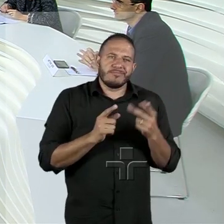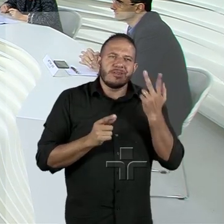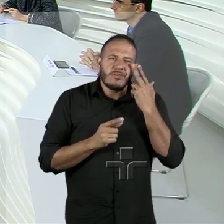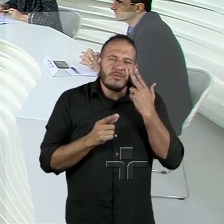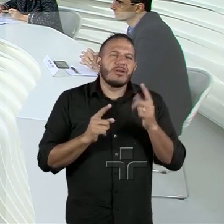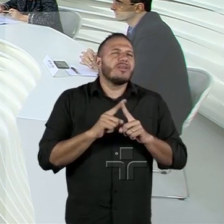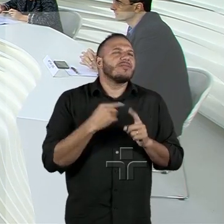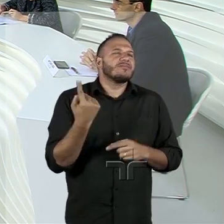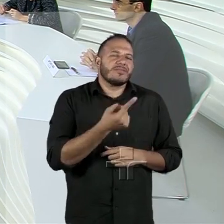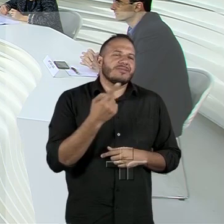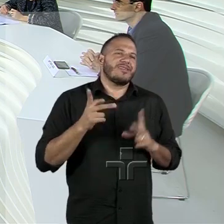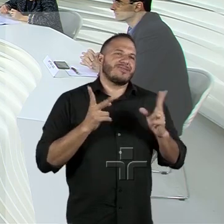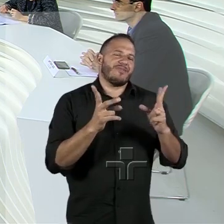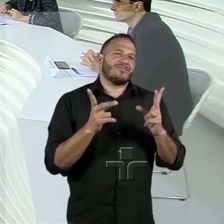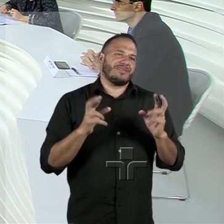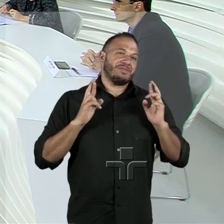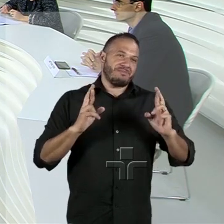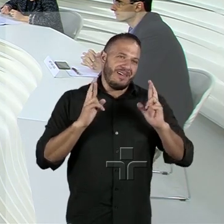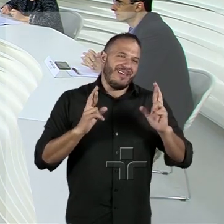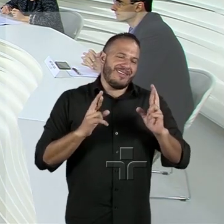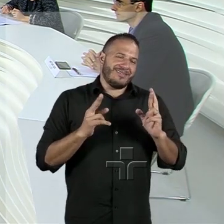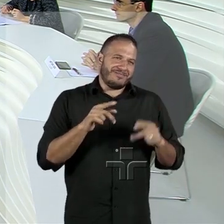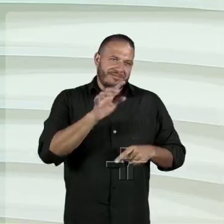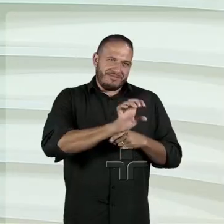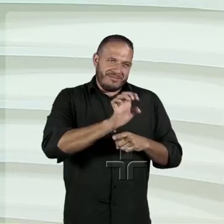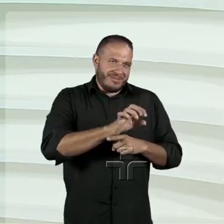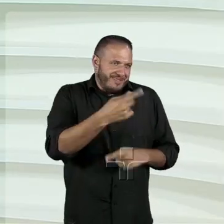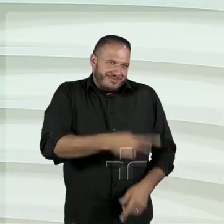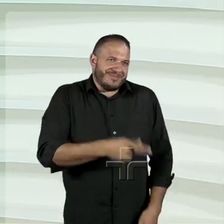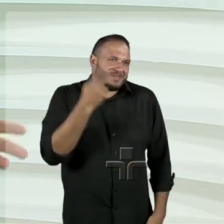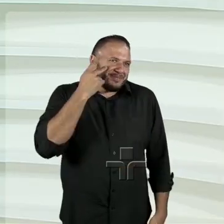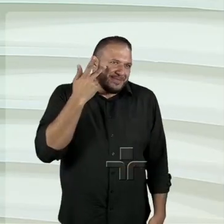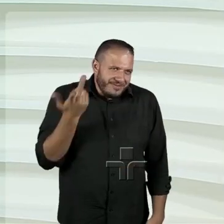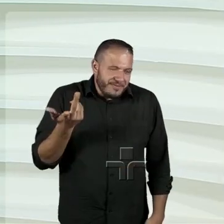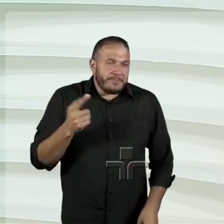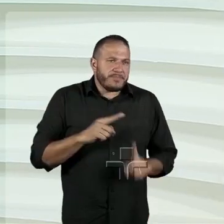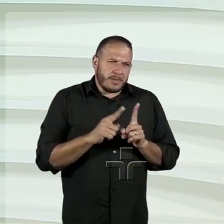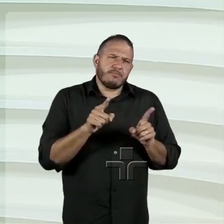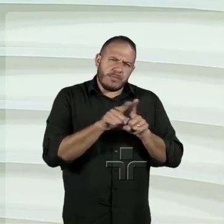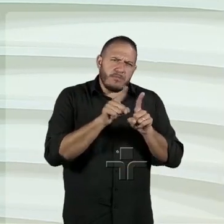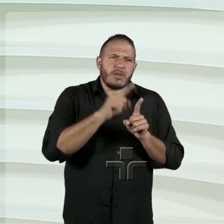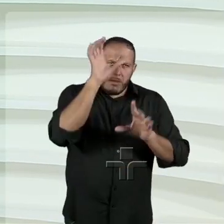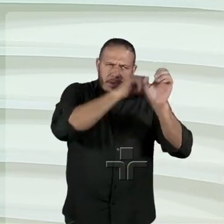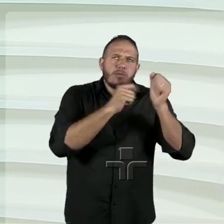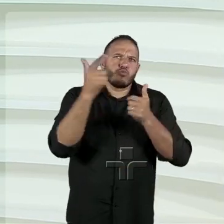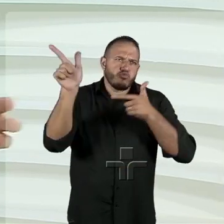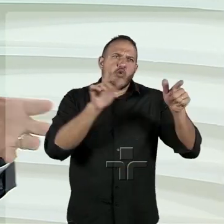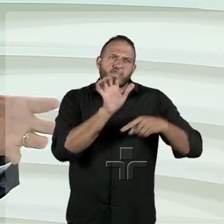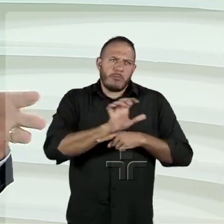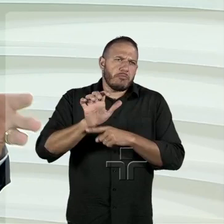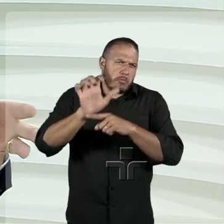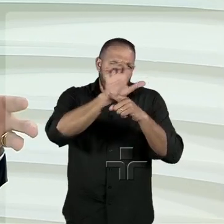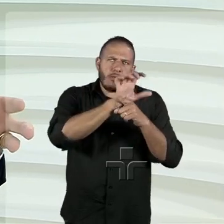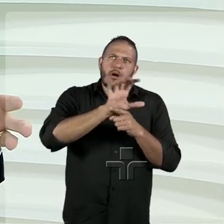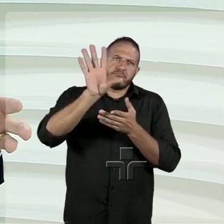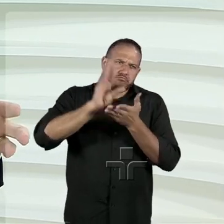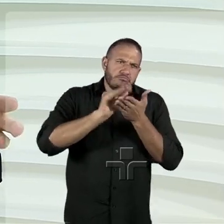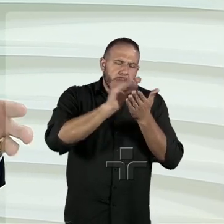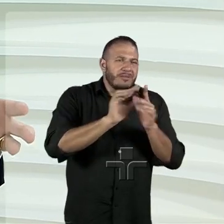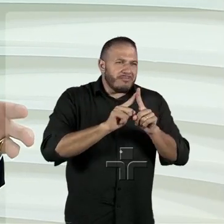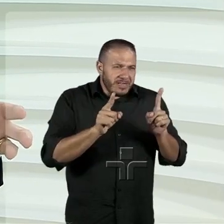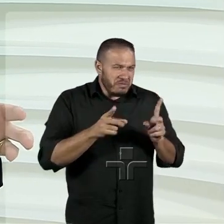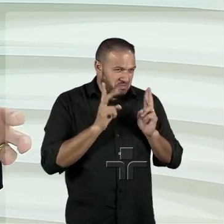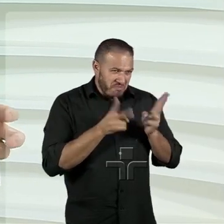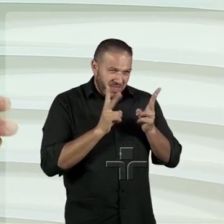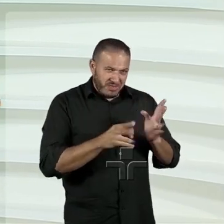gente sempre espera isso de um estado como São Paulo. E aprendendo também com os estados. O fato de ter o mesmo governo